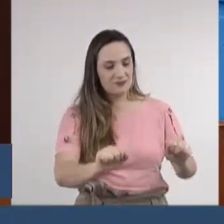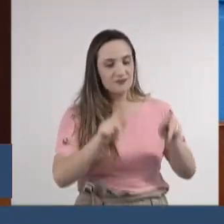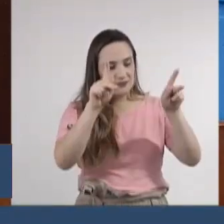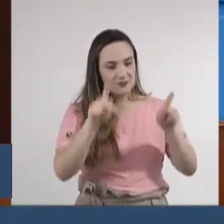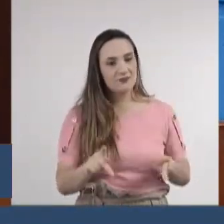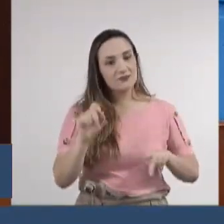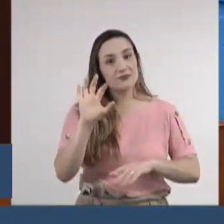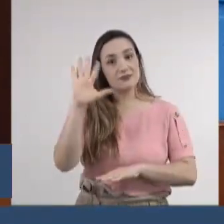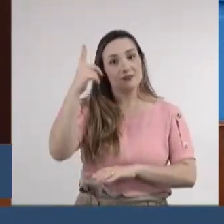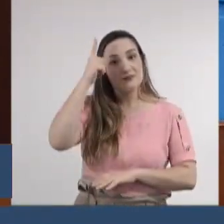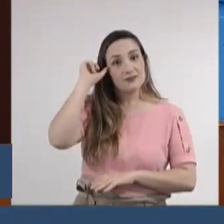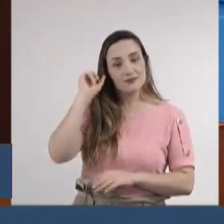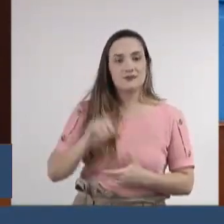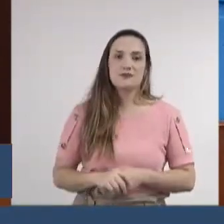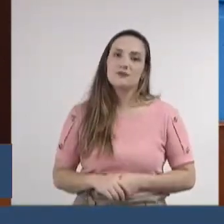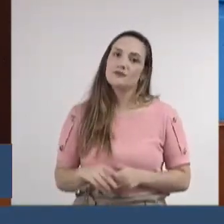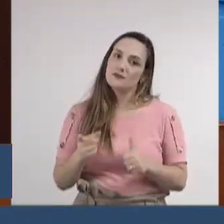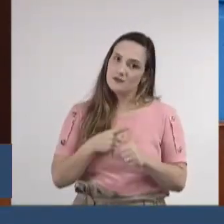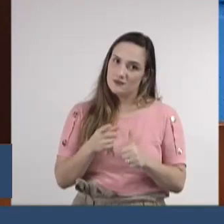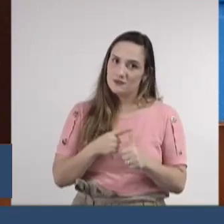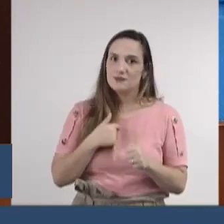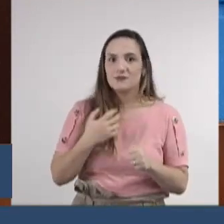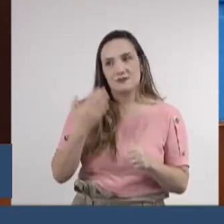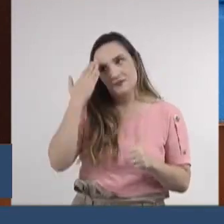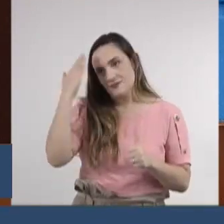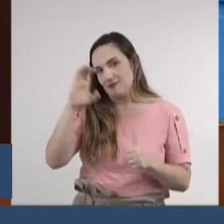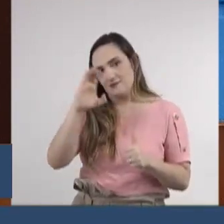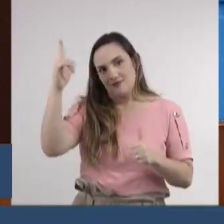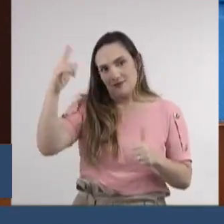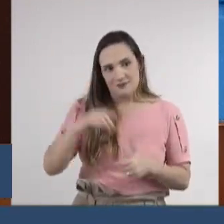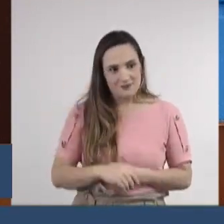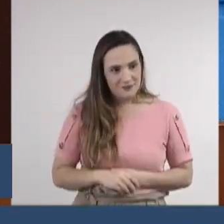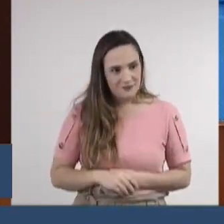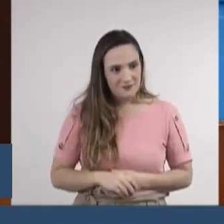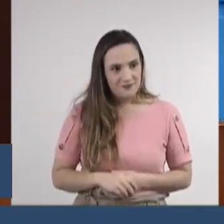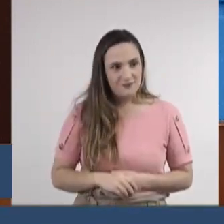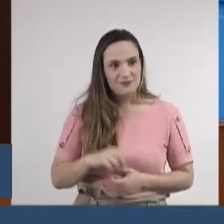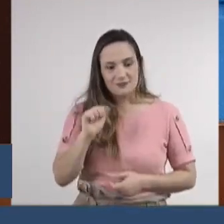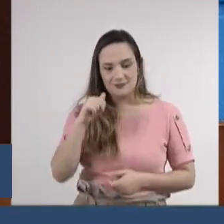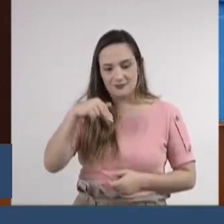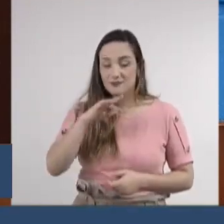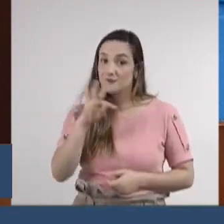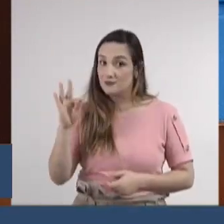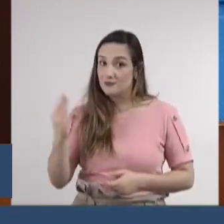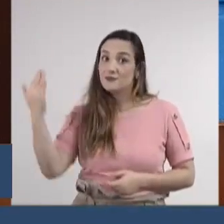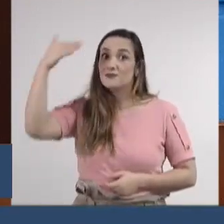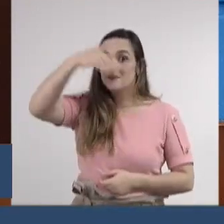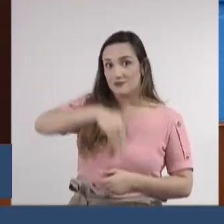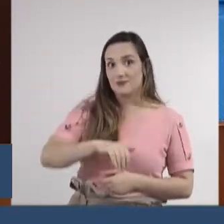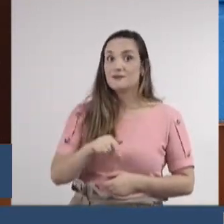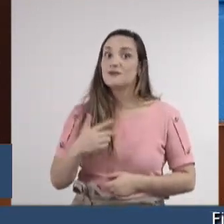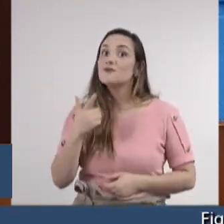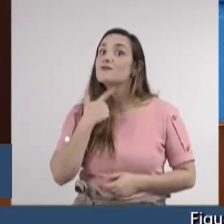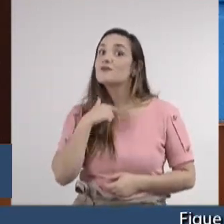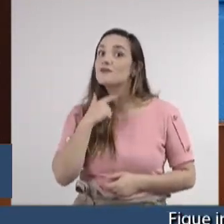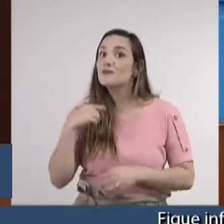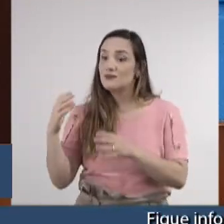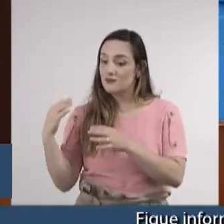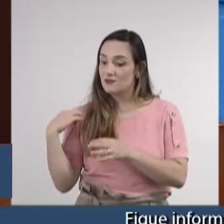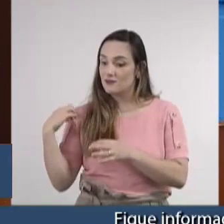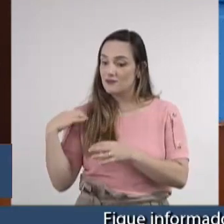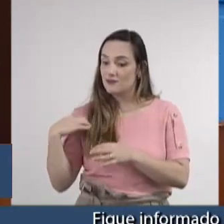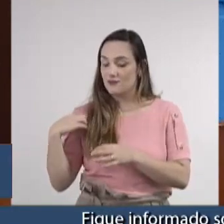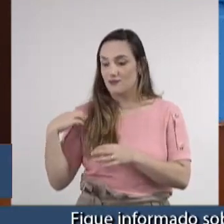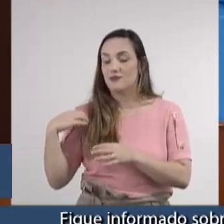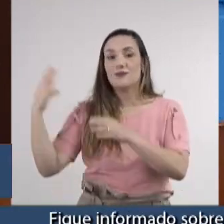pública realizada ontem. Primeiro, obviamente, agradecer à NTT pela disposição, a disponibilidade de